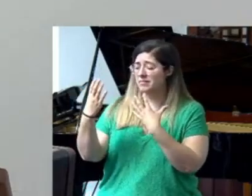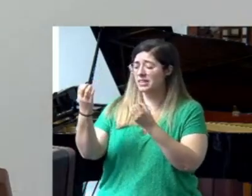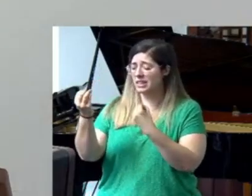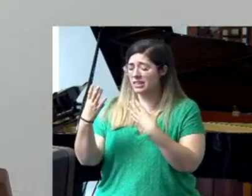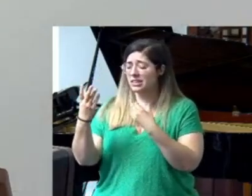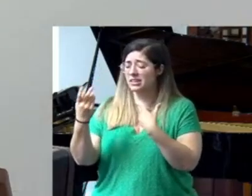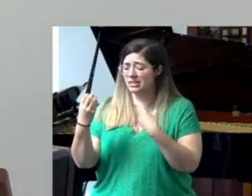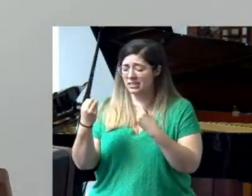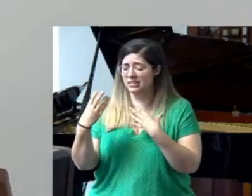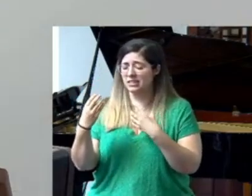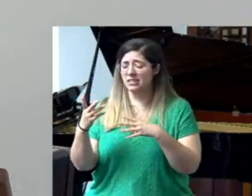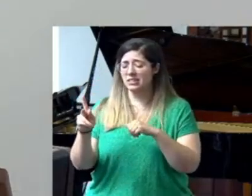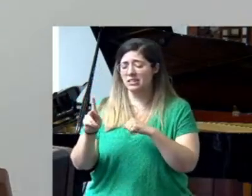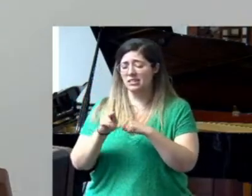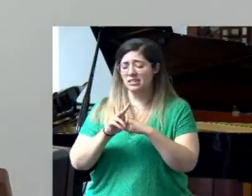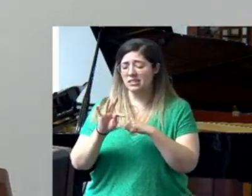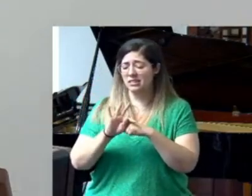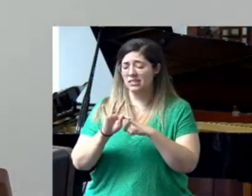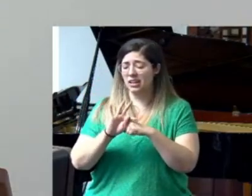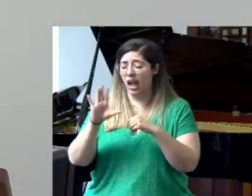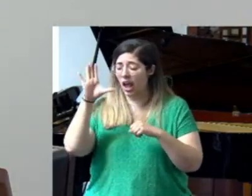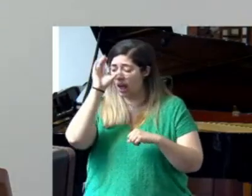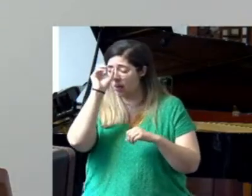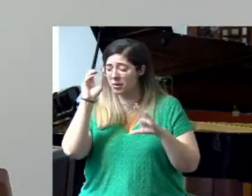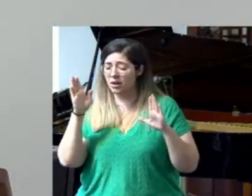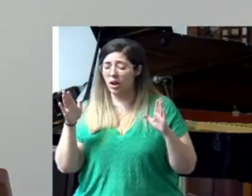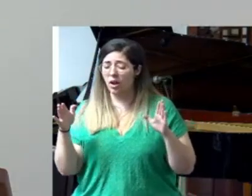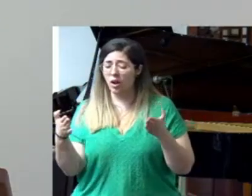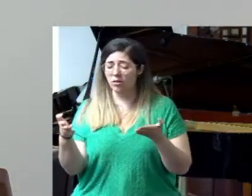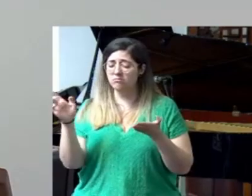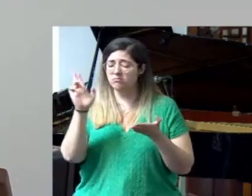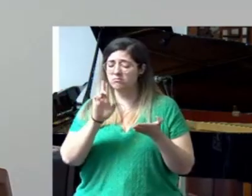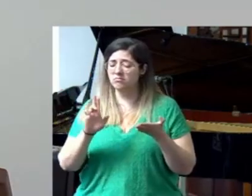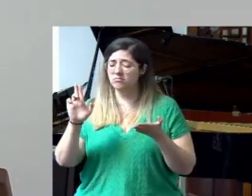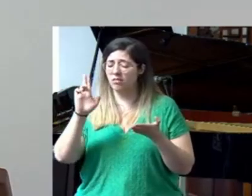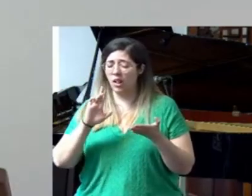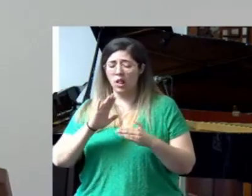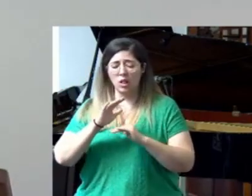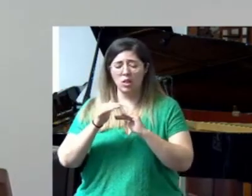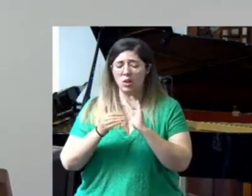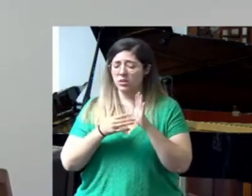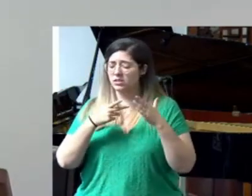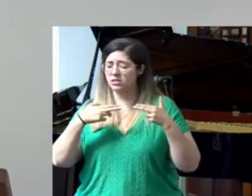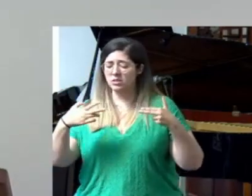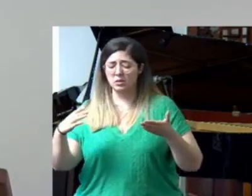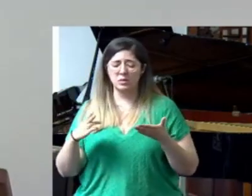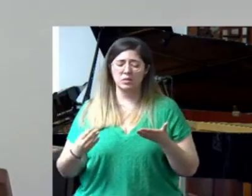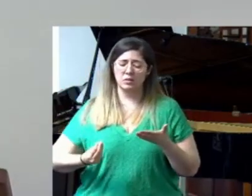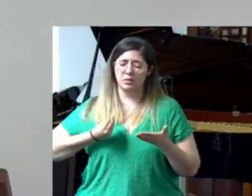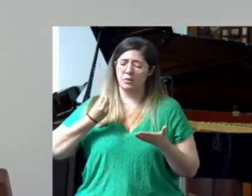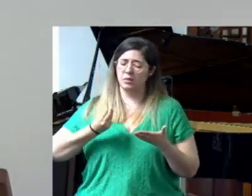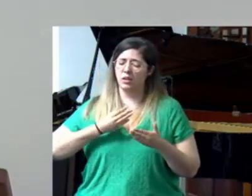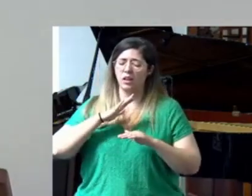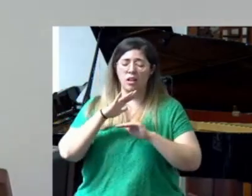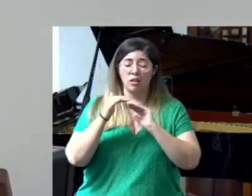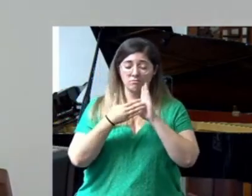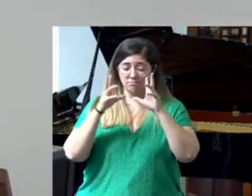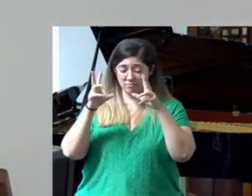ensinos do apóstolo Tiago. Permita-nos, Senhor, viver aplicando essas instruções. Permita-nos, Senhor,